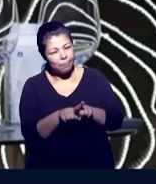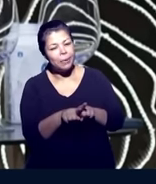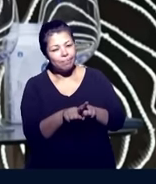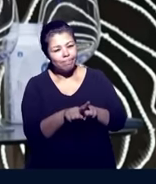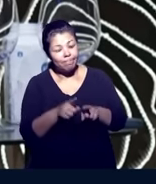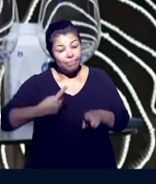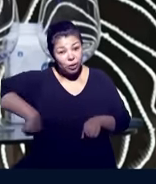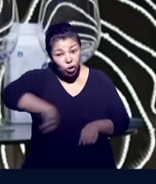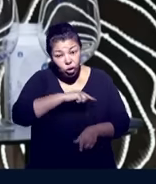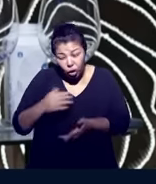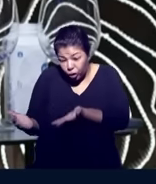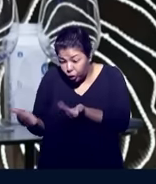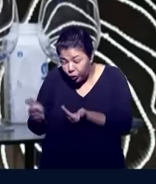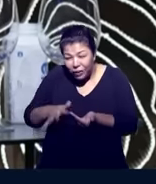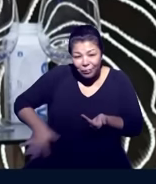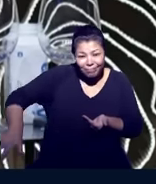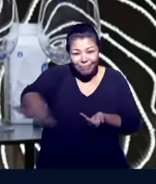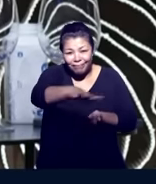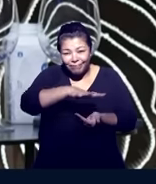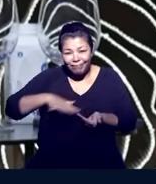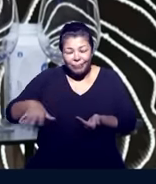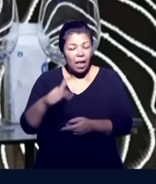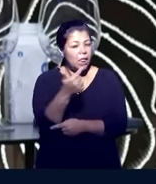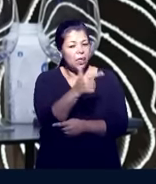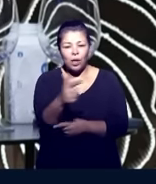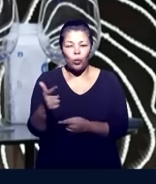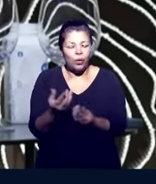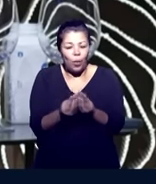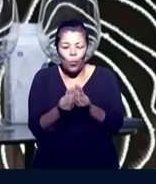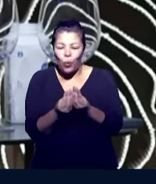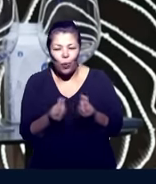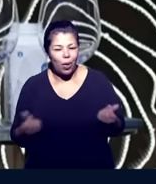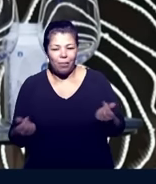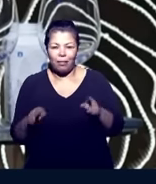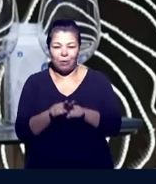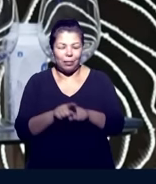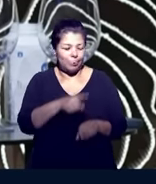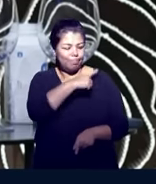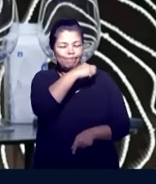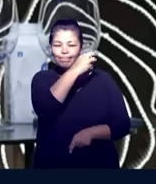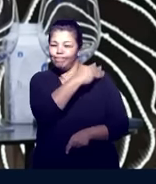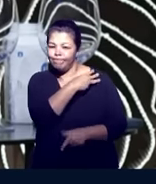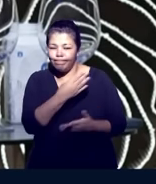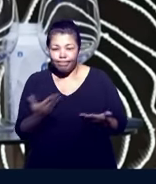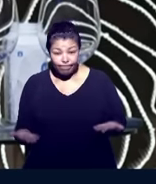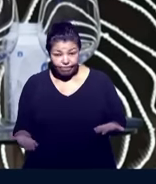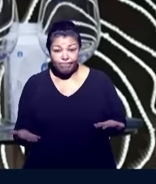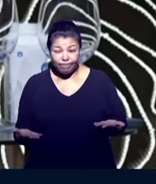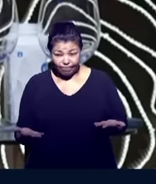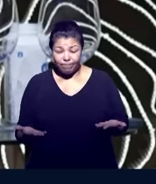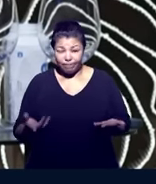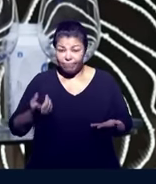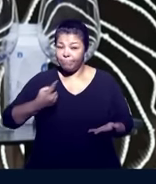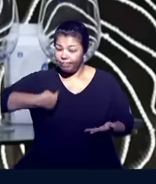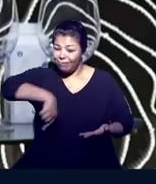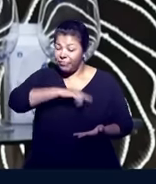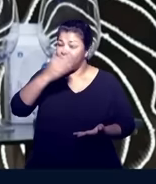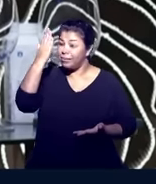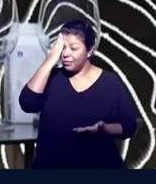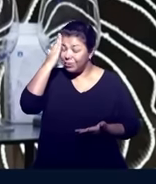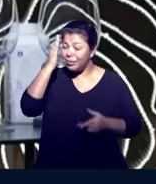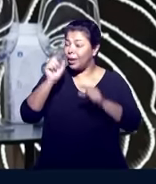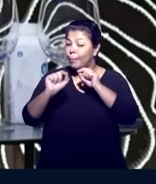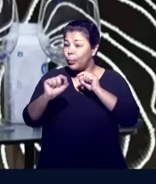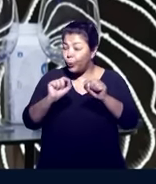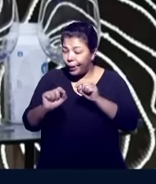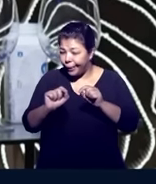nossa juventude ainda não vê o ensino médio como um instrumento de emancipação individual ele V como um pedágio que